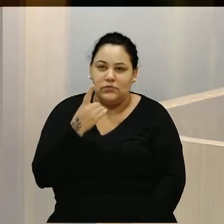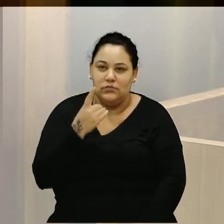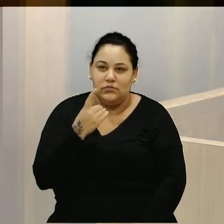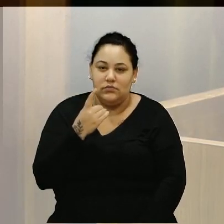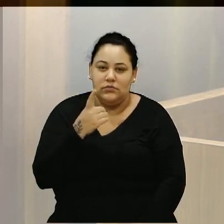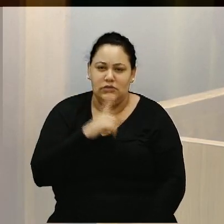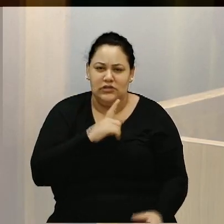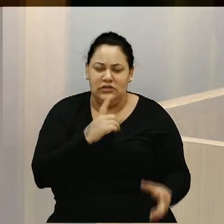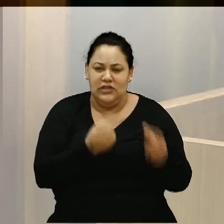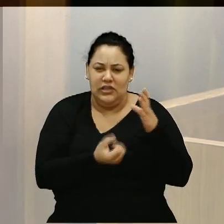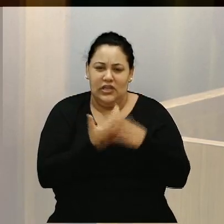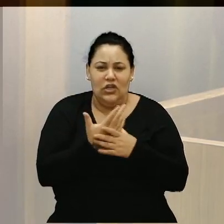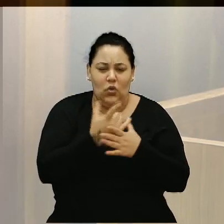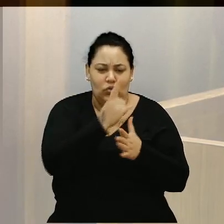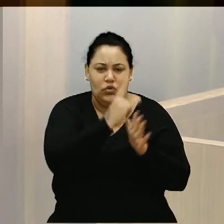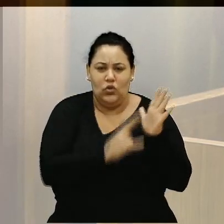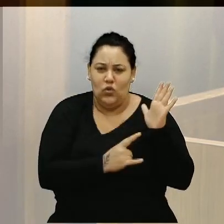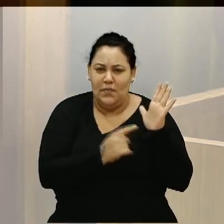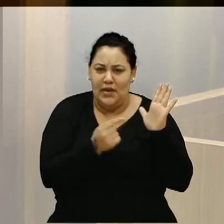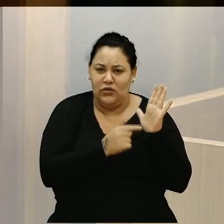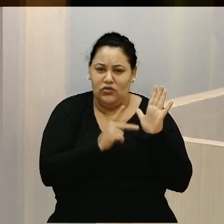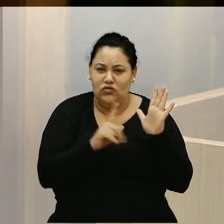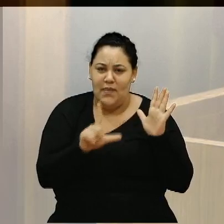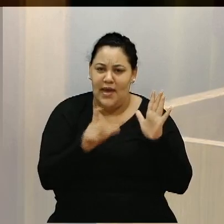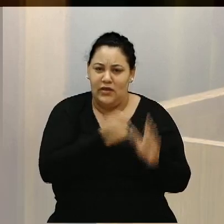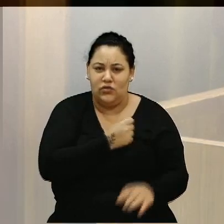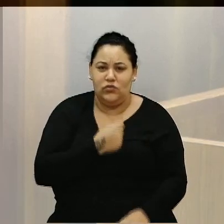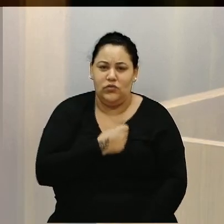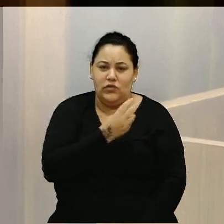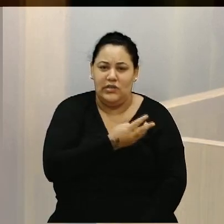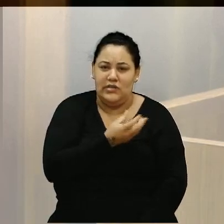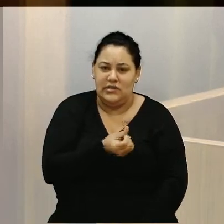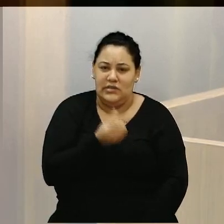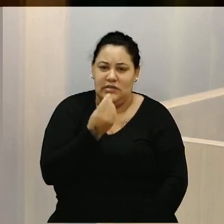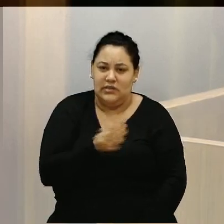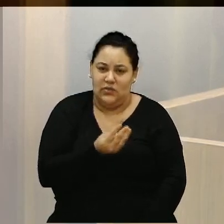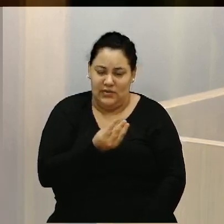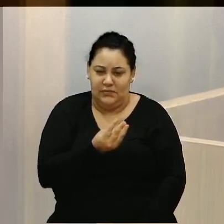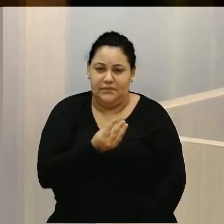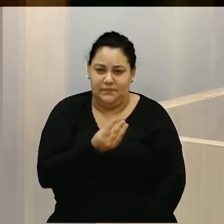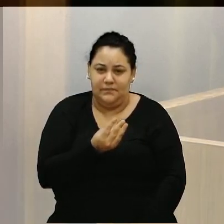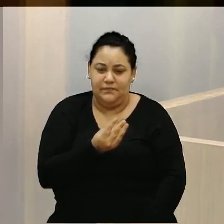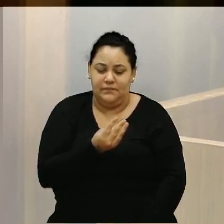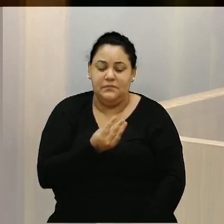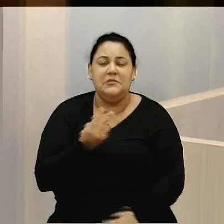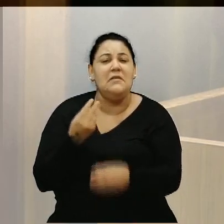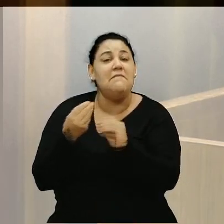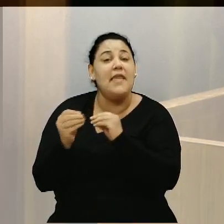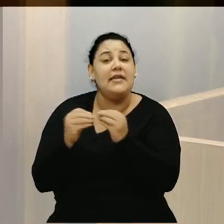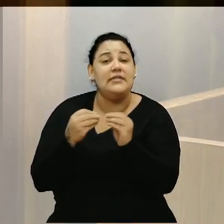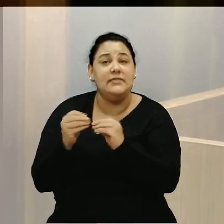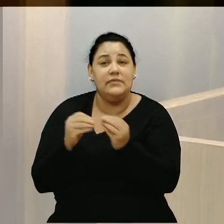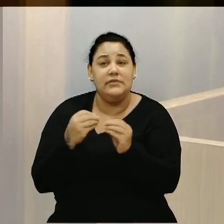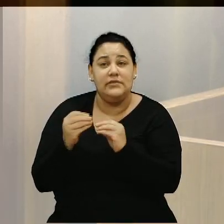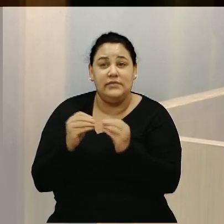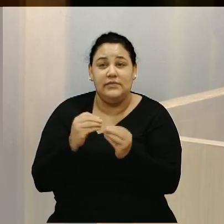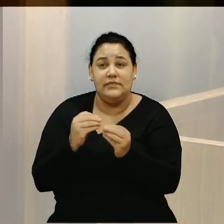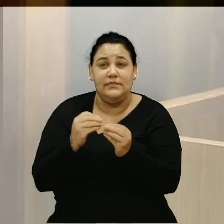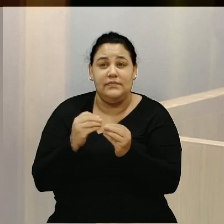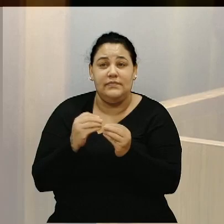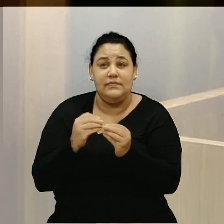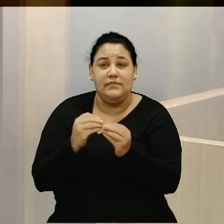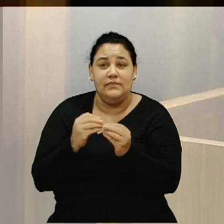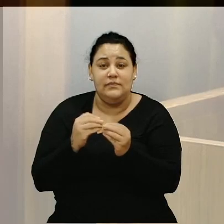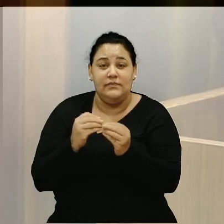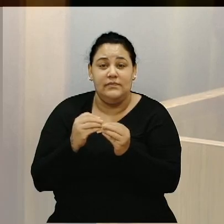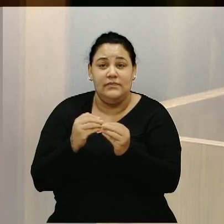elaborou um parecer de um PL de número 364 que flexibiliza a destruição do